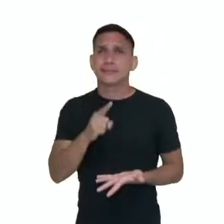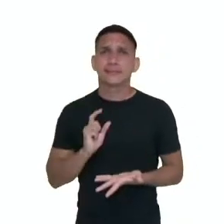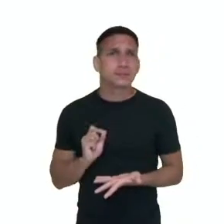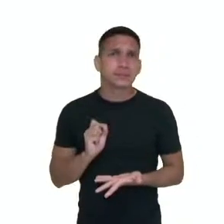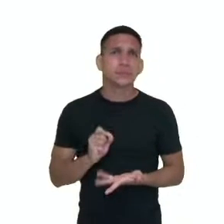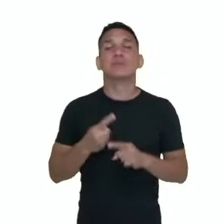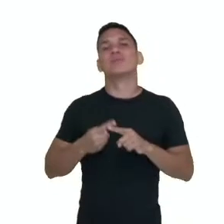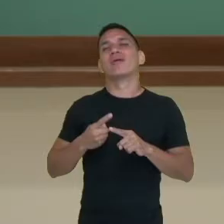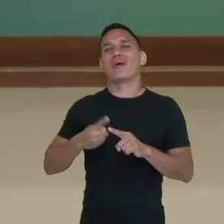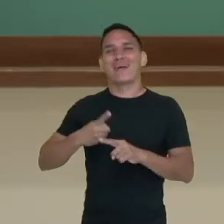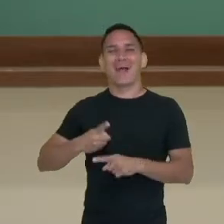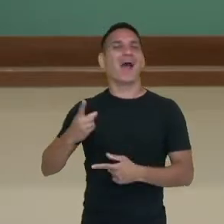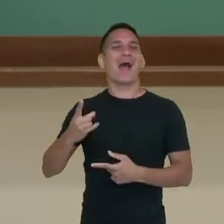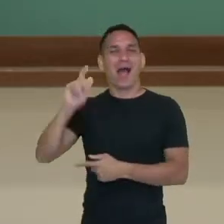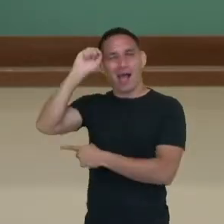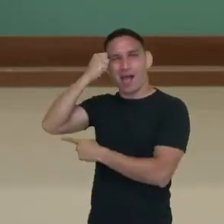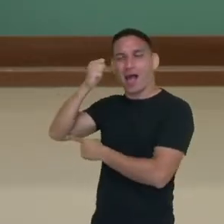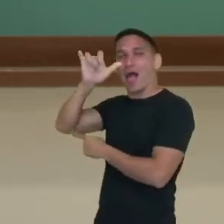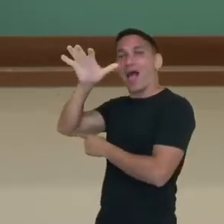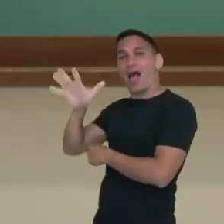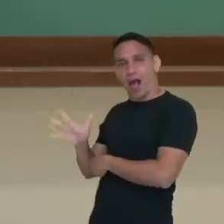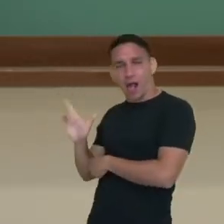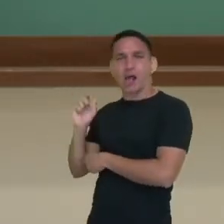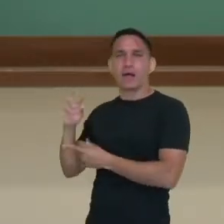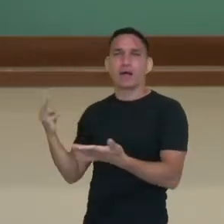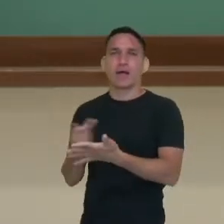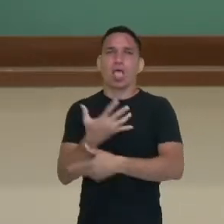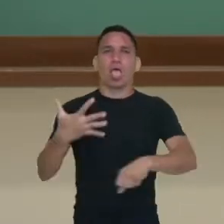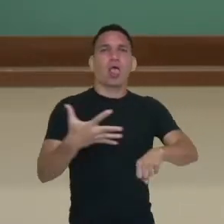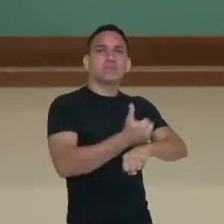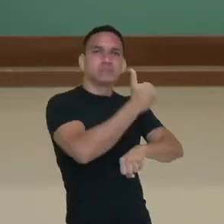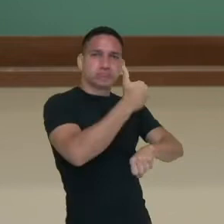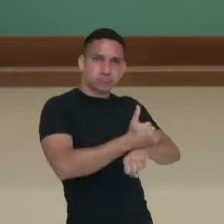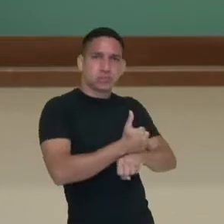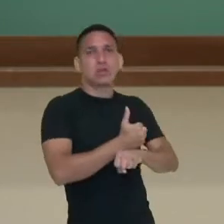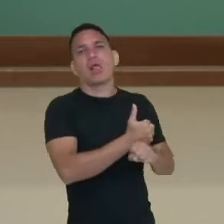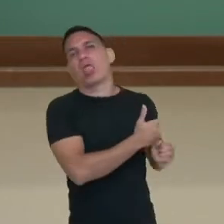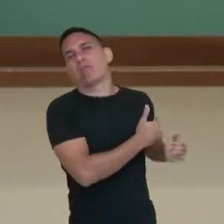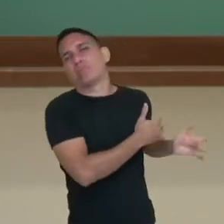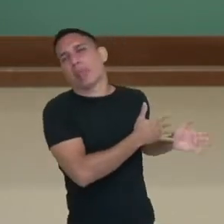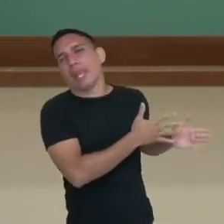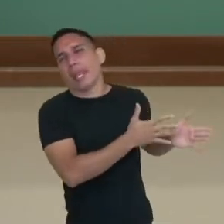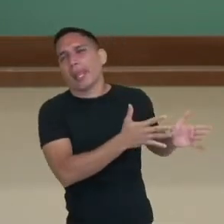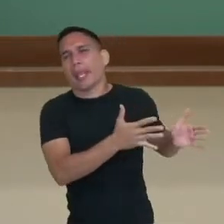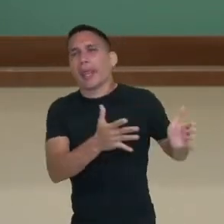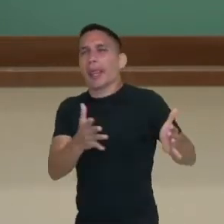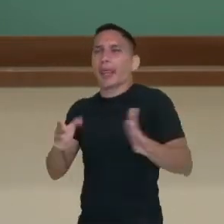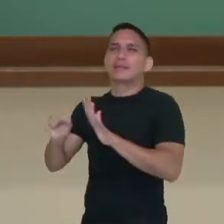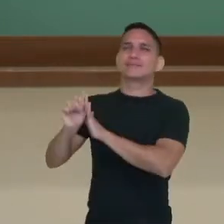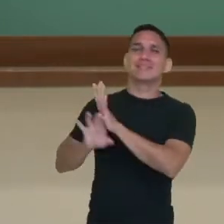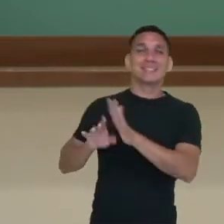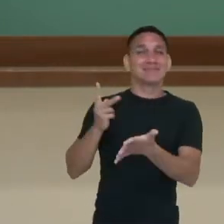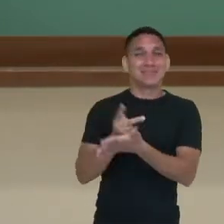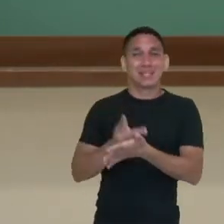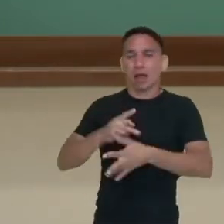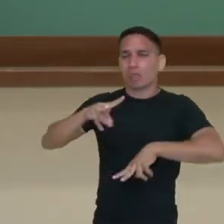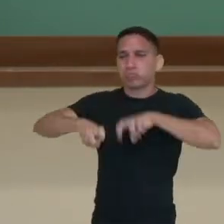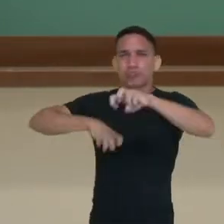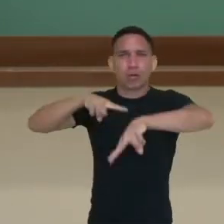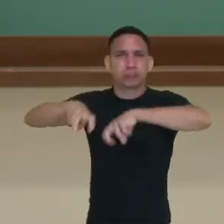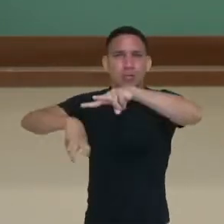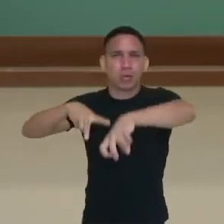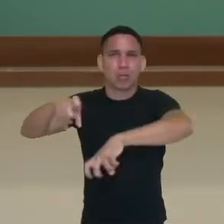ela foi colonizada ao longo aí de muitos séculos e ela só foi explorada, de um modo geral. Então ela vem